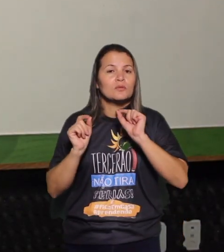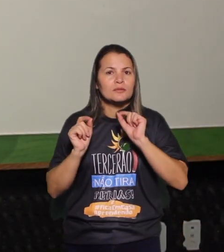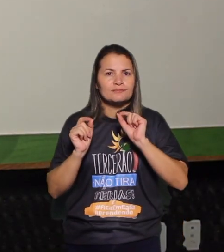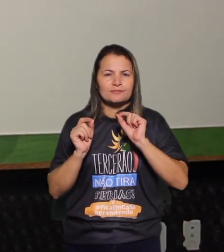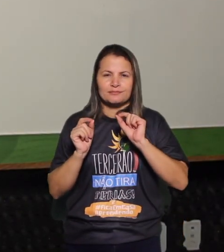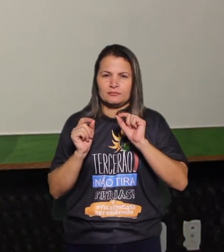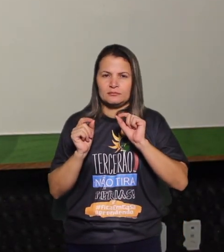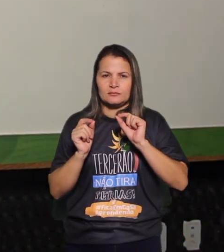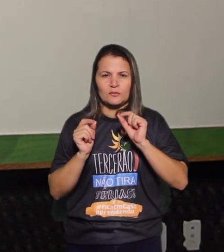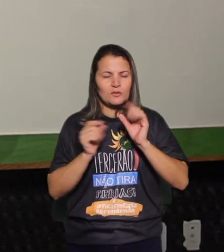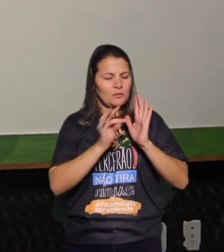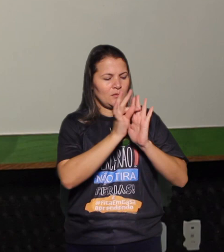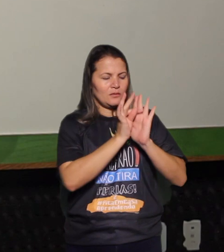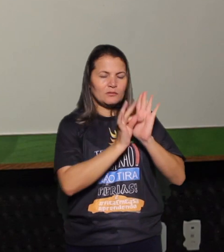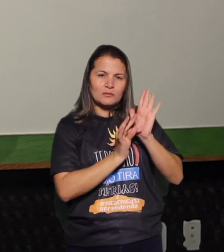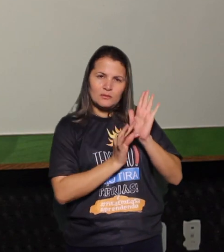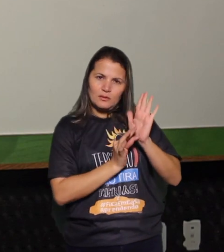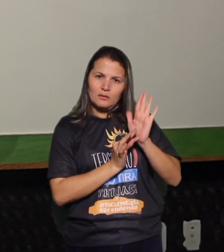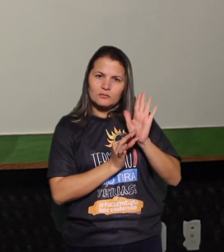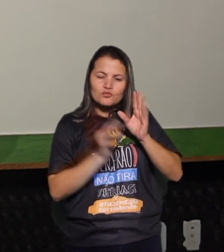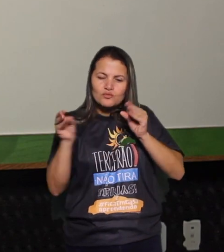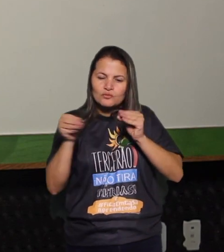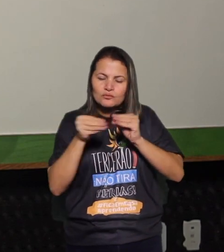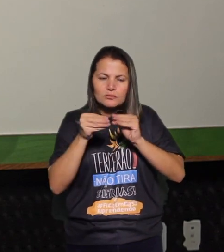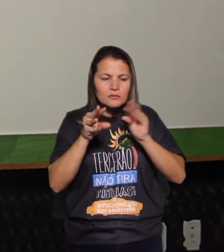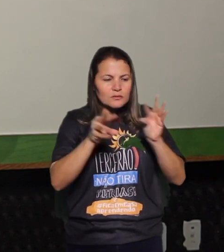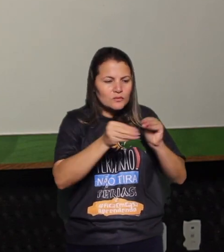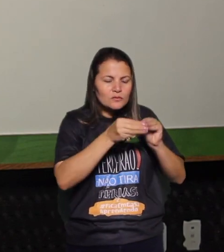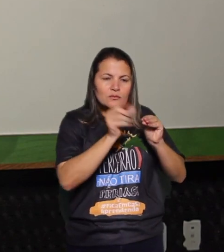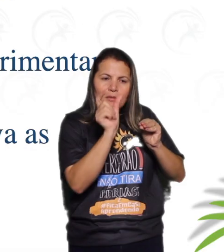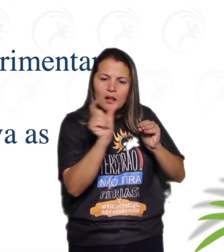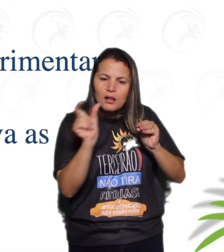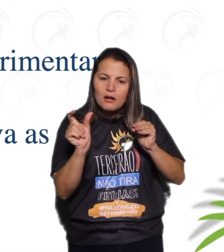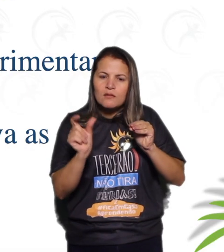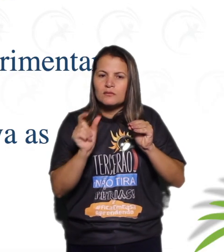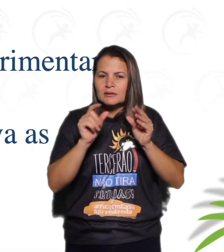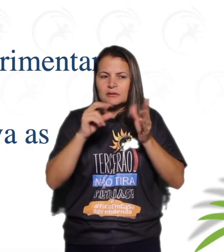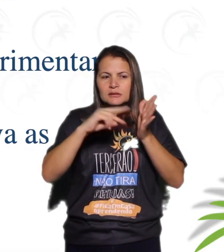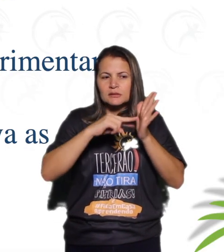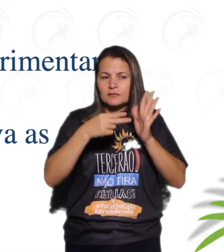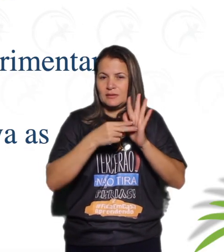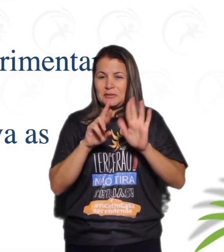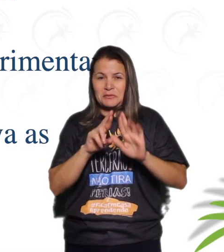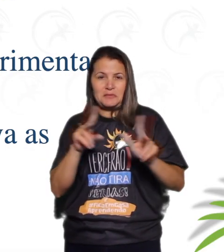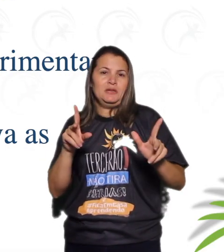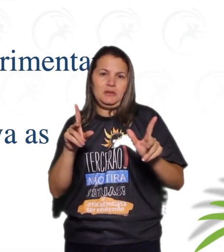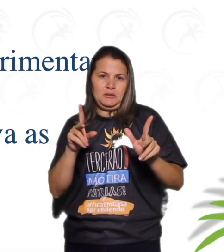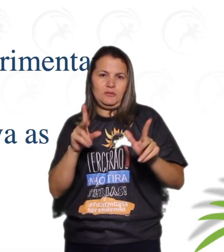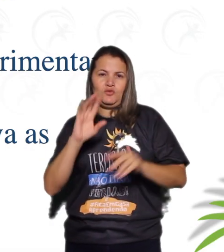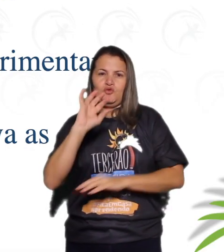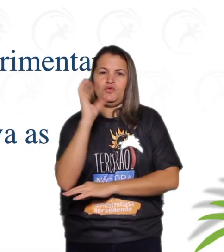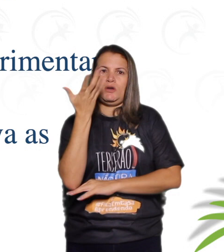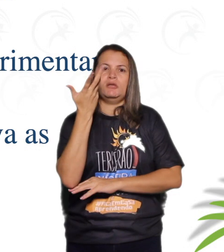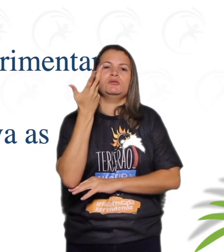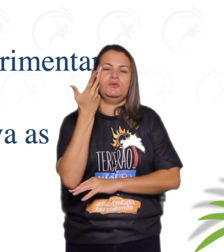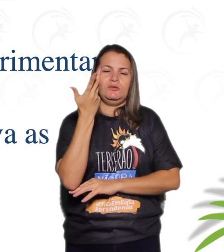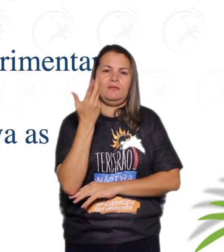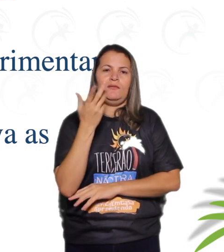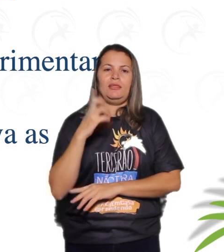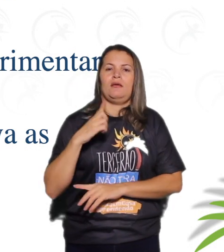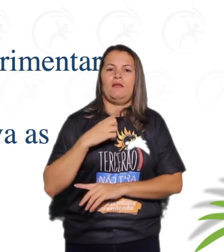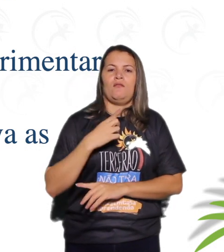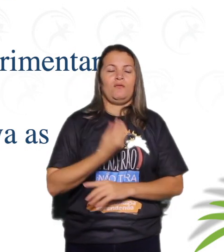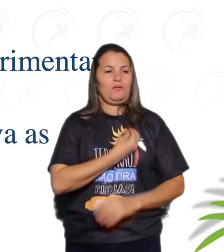eu, dentro do meu texto, eu junto palavras que têm significados diferentes, tipo, jardins têm vida e morte. Já o